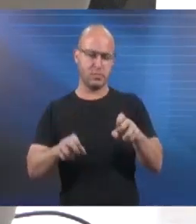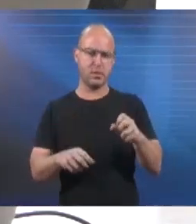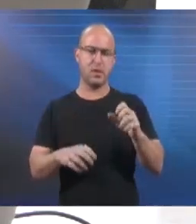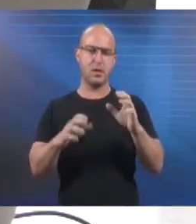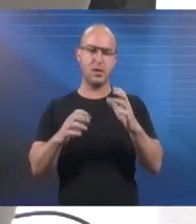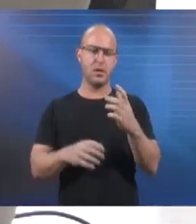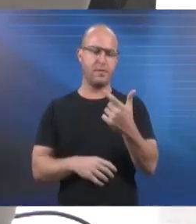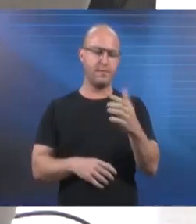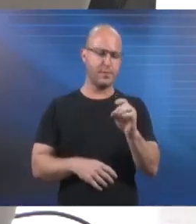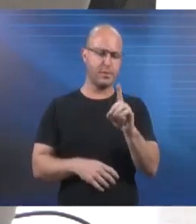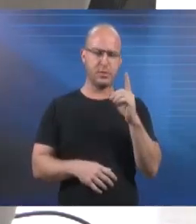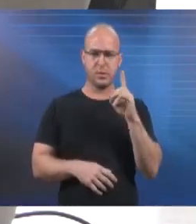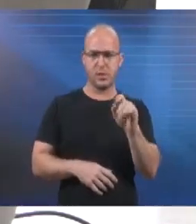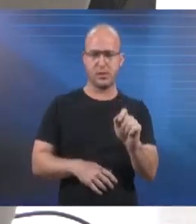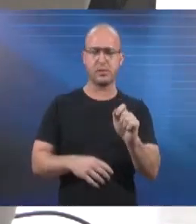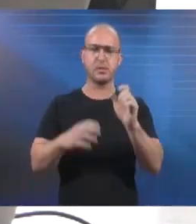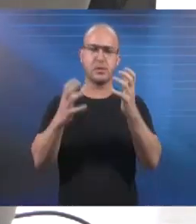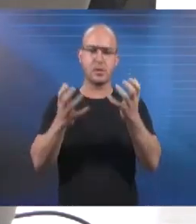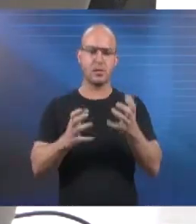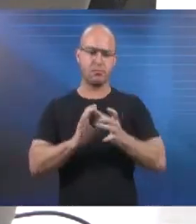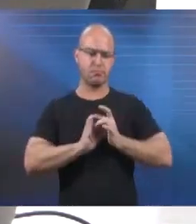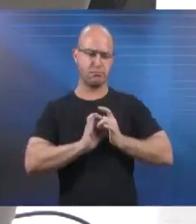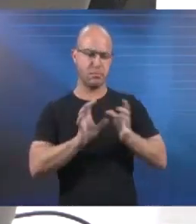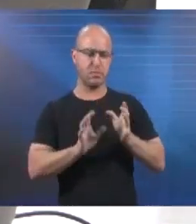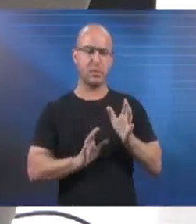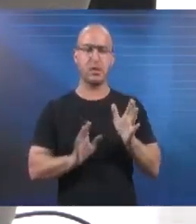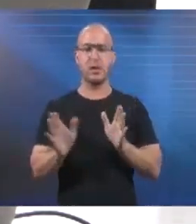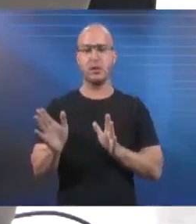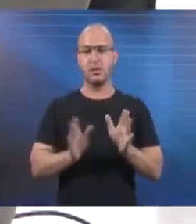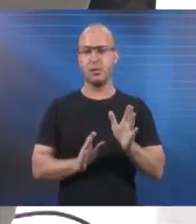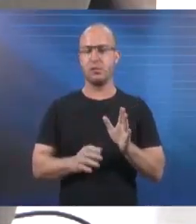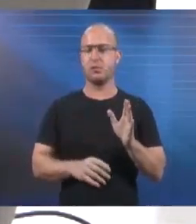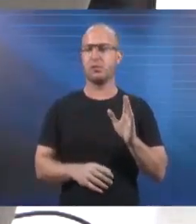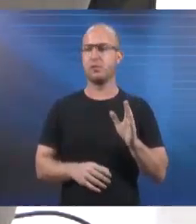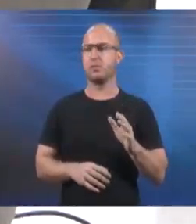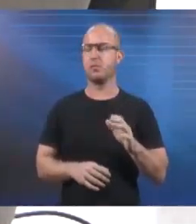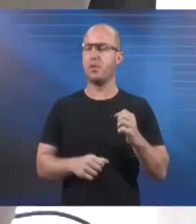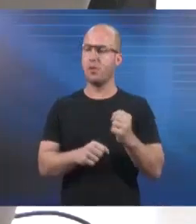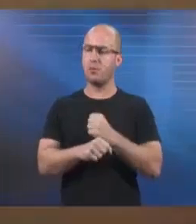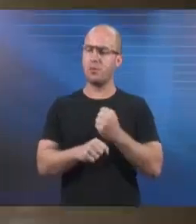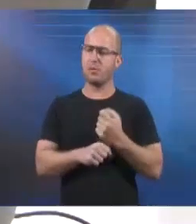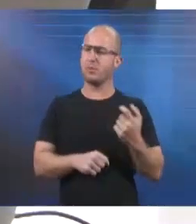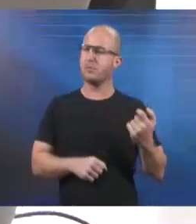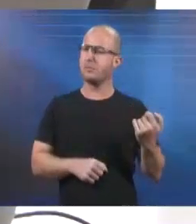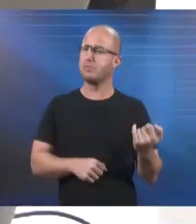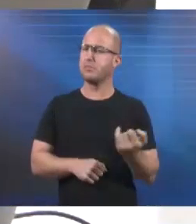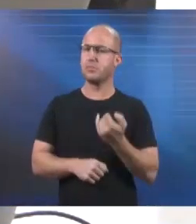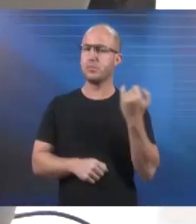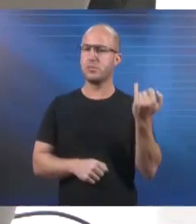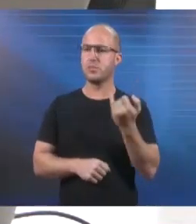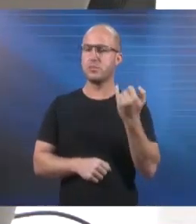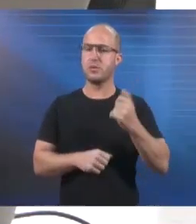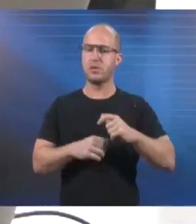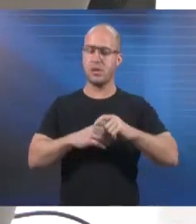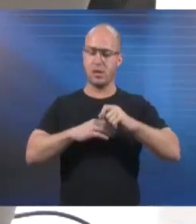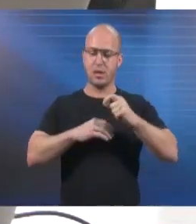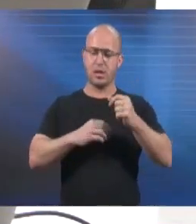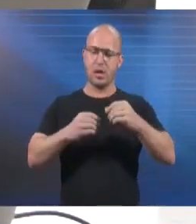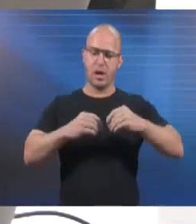dias o deu uma licença de uma obra tão grande tão importante quanto a